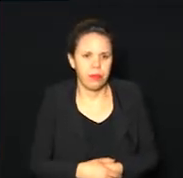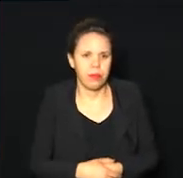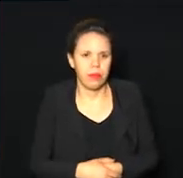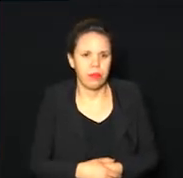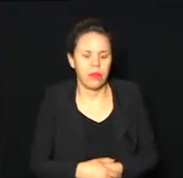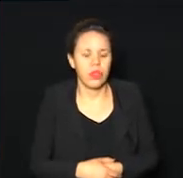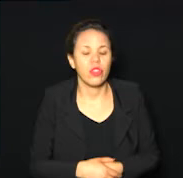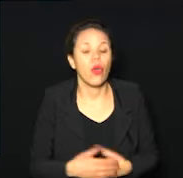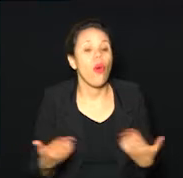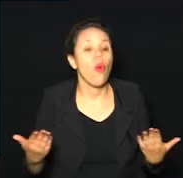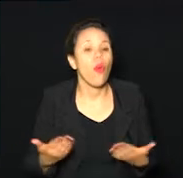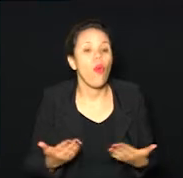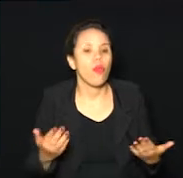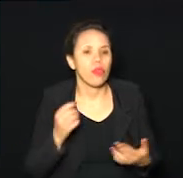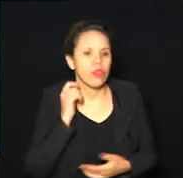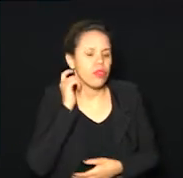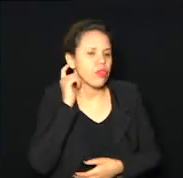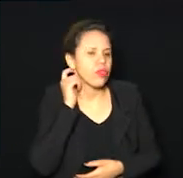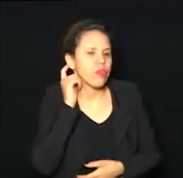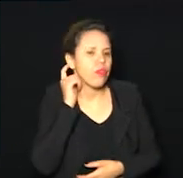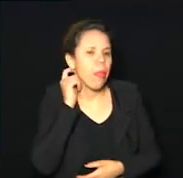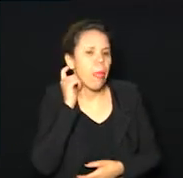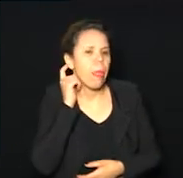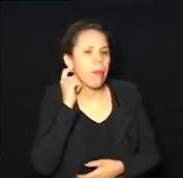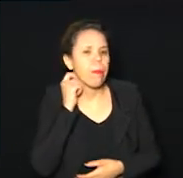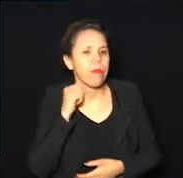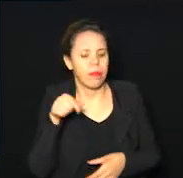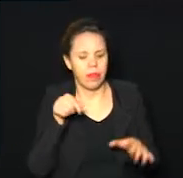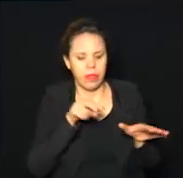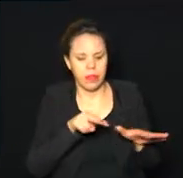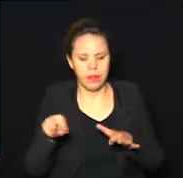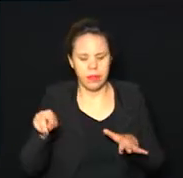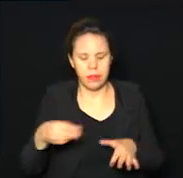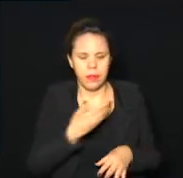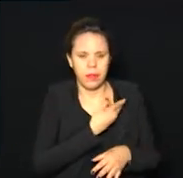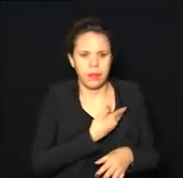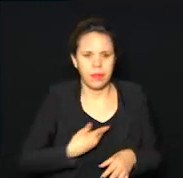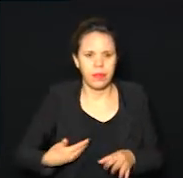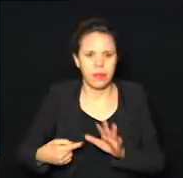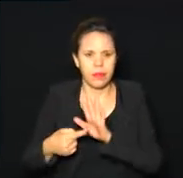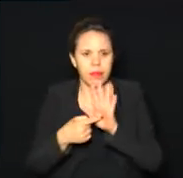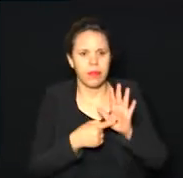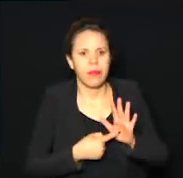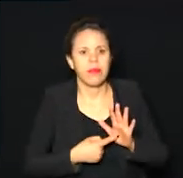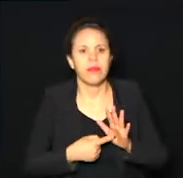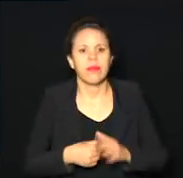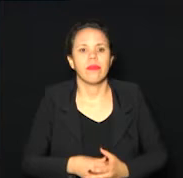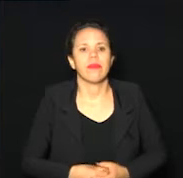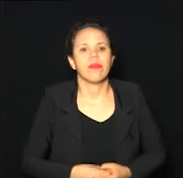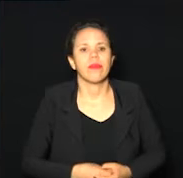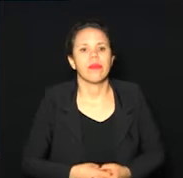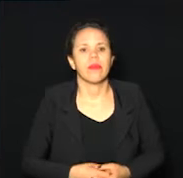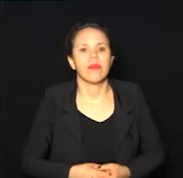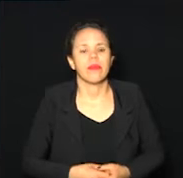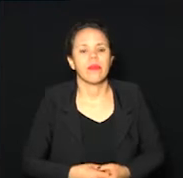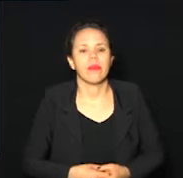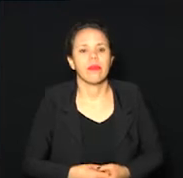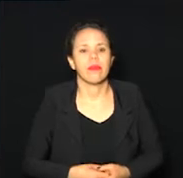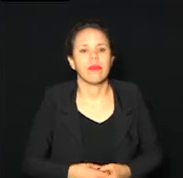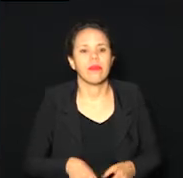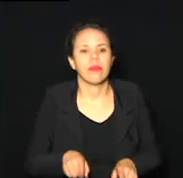no dia de hoje, nessa semana, o governo apontou uma